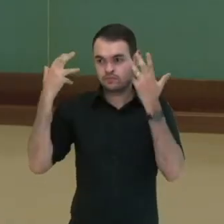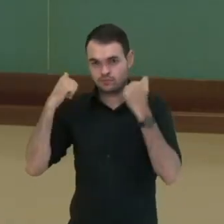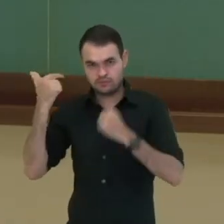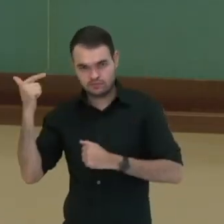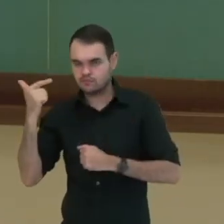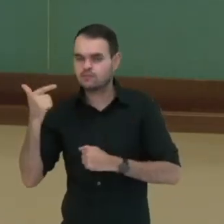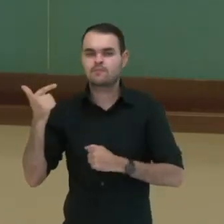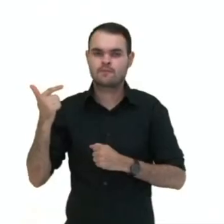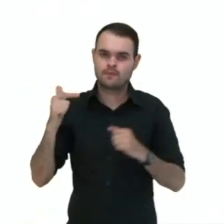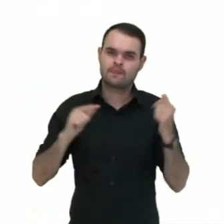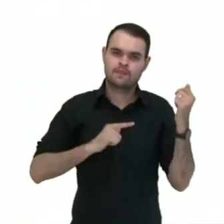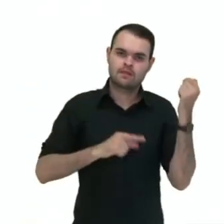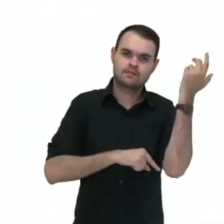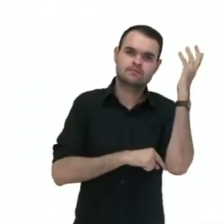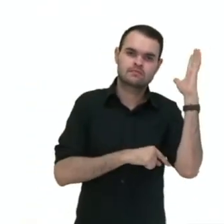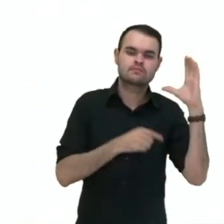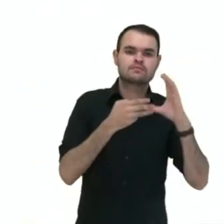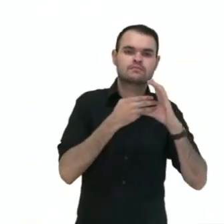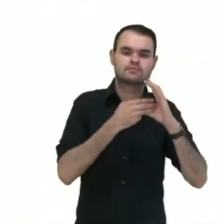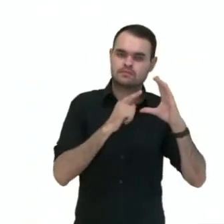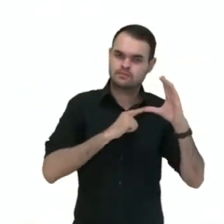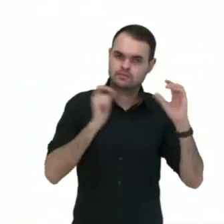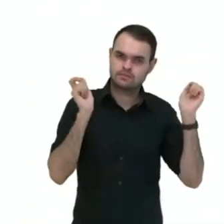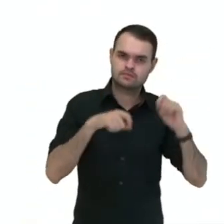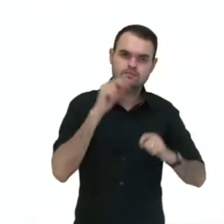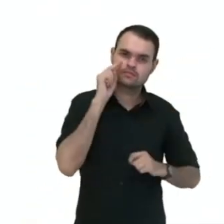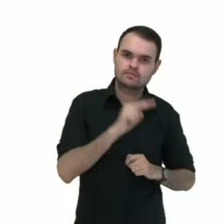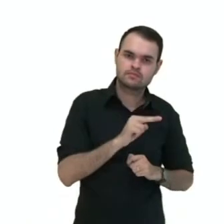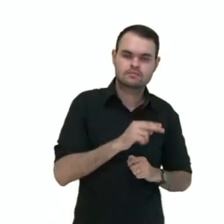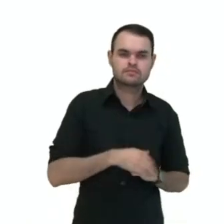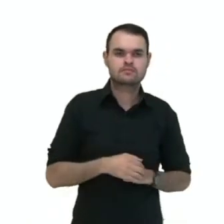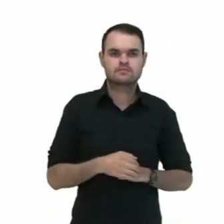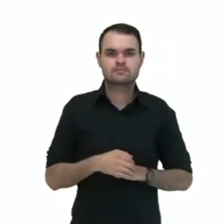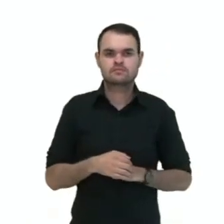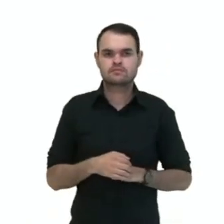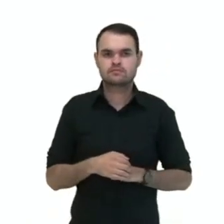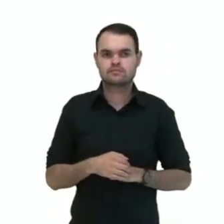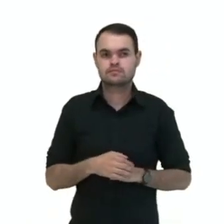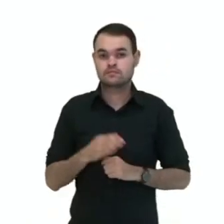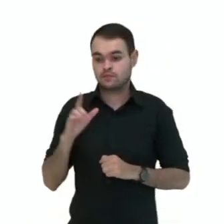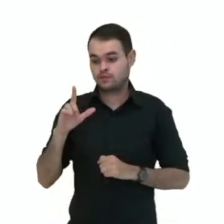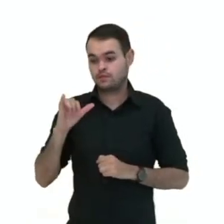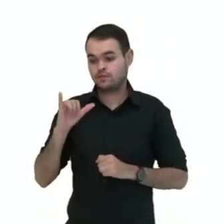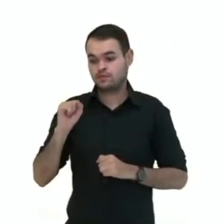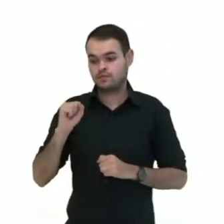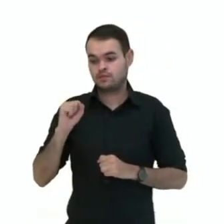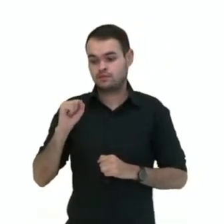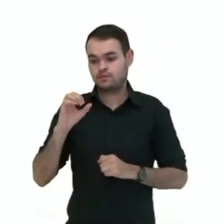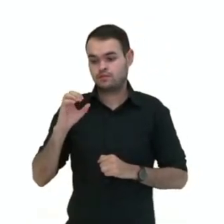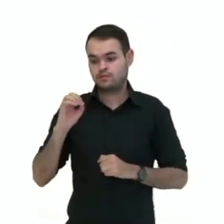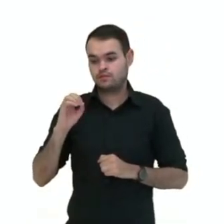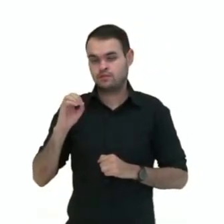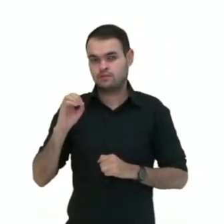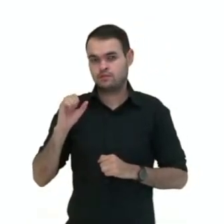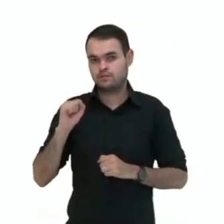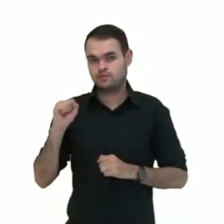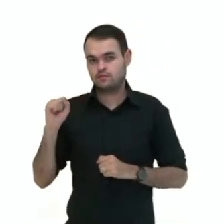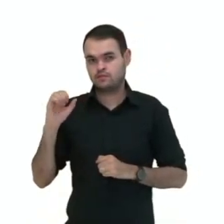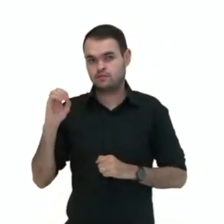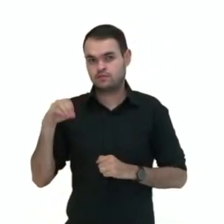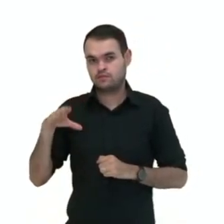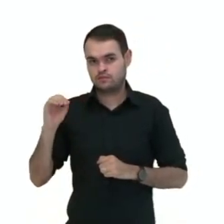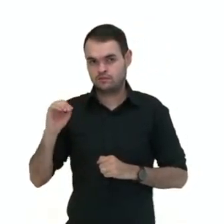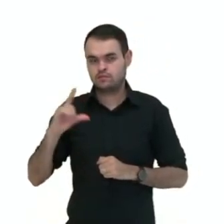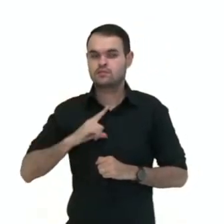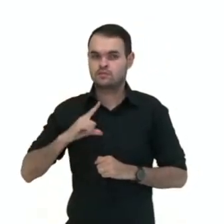Não. O que a gente vê aqui, né, são os lisossomos na célula animal. E essas 3